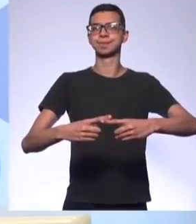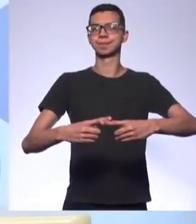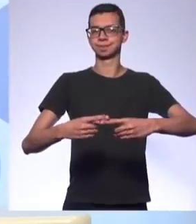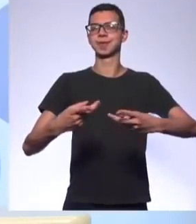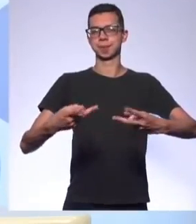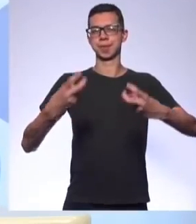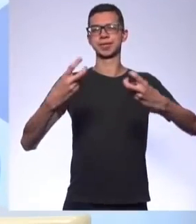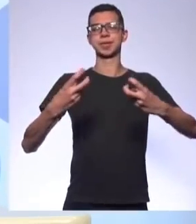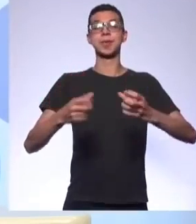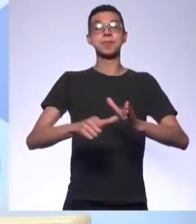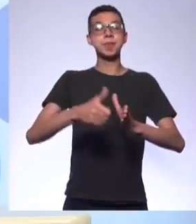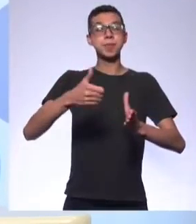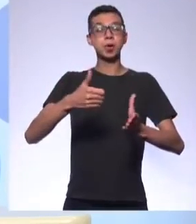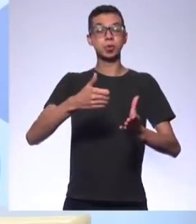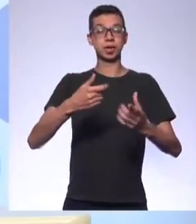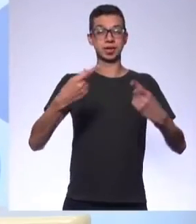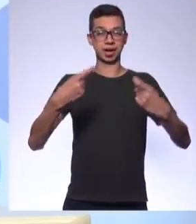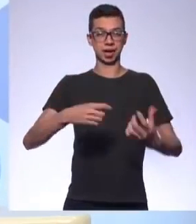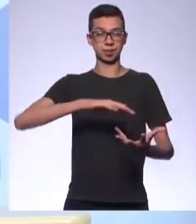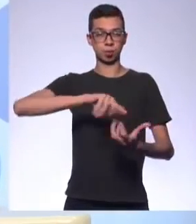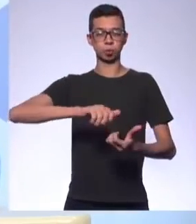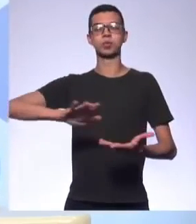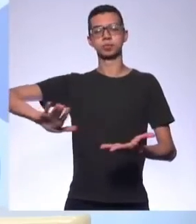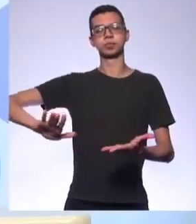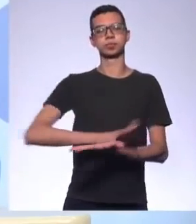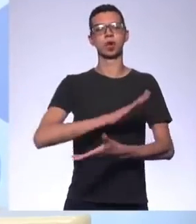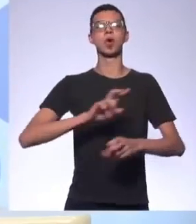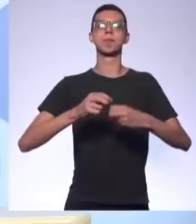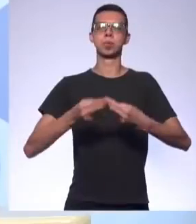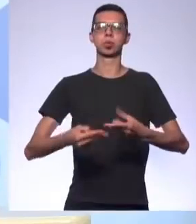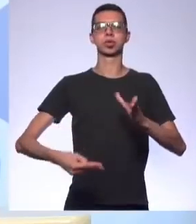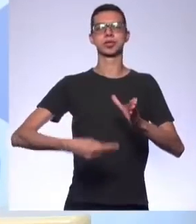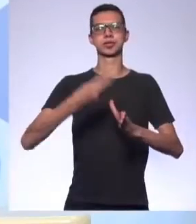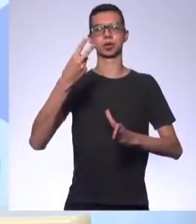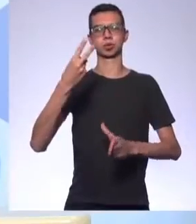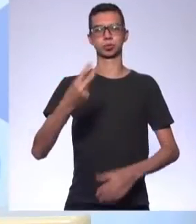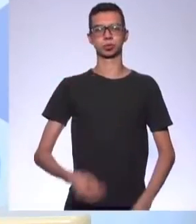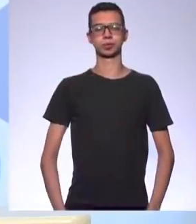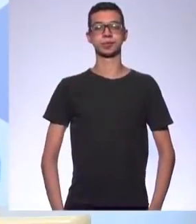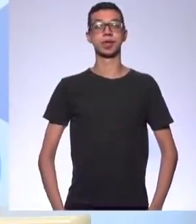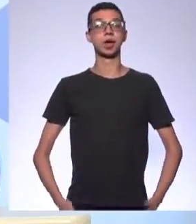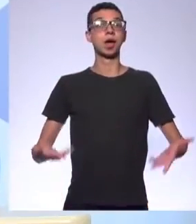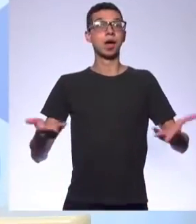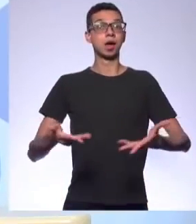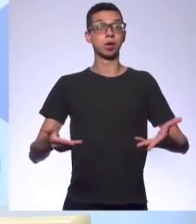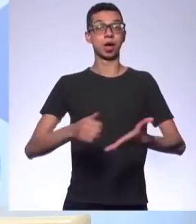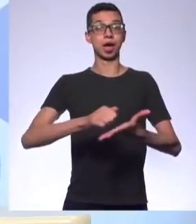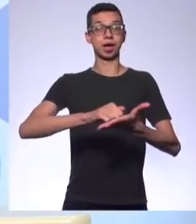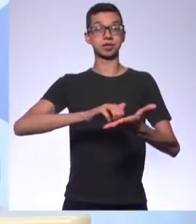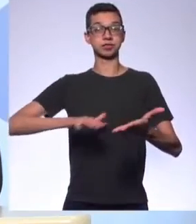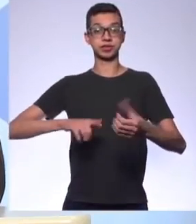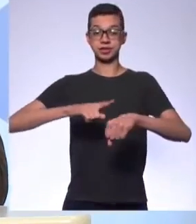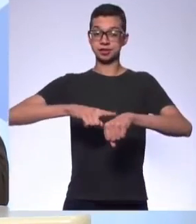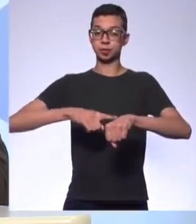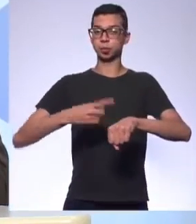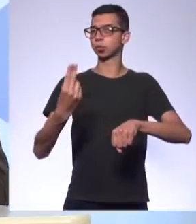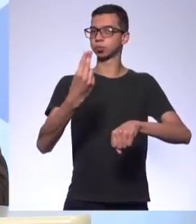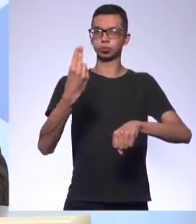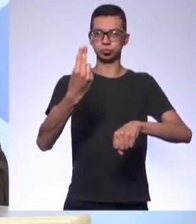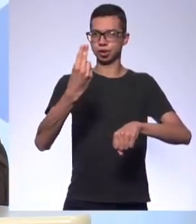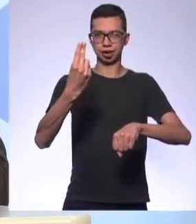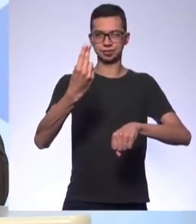destruição que a Primeira Guerra causou. E aí nós vamos ter uma atividade que não vai dar tempo de nós fazermos, mas vou